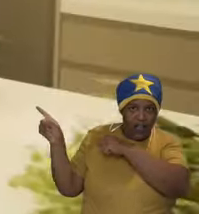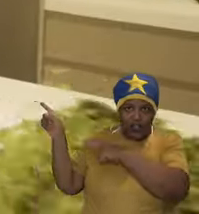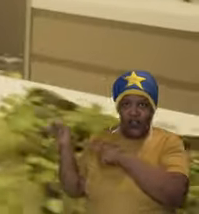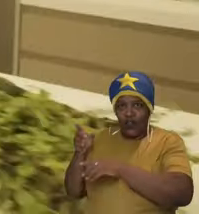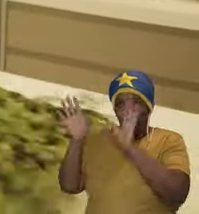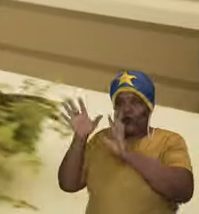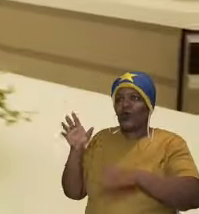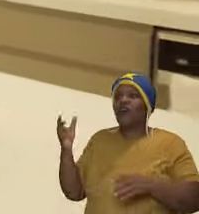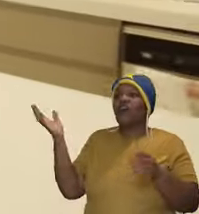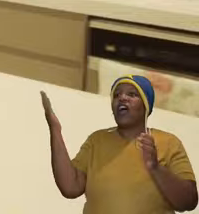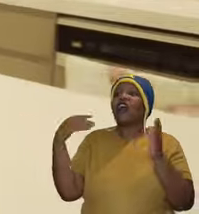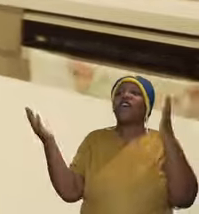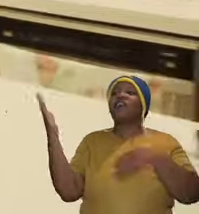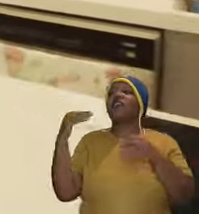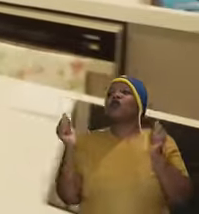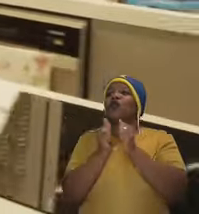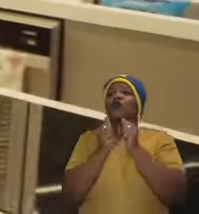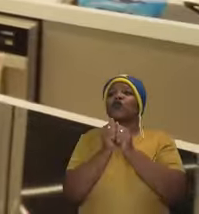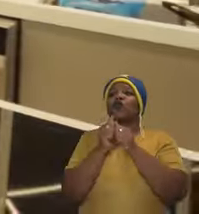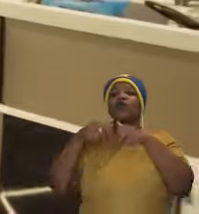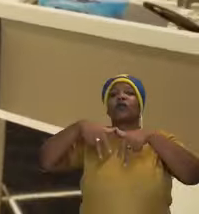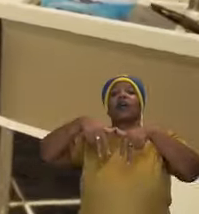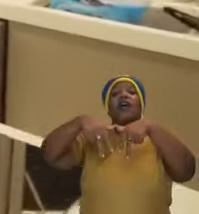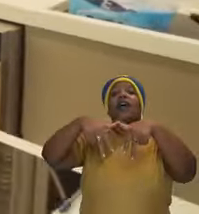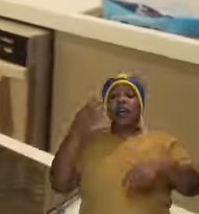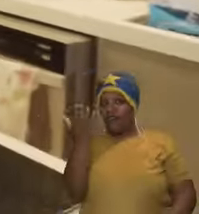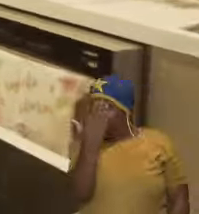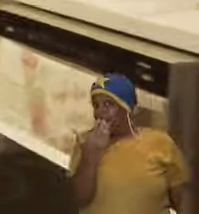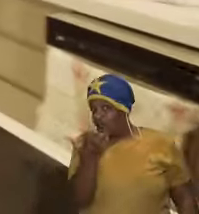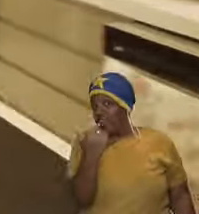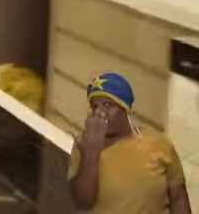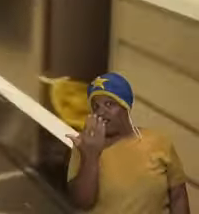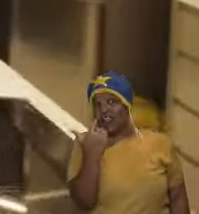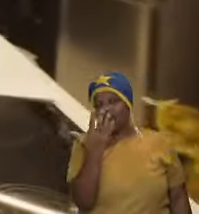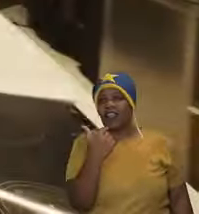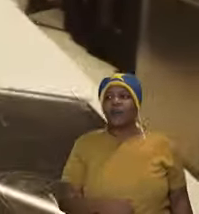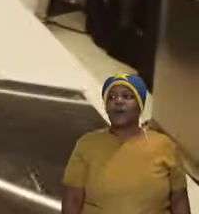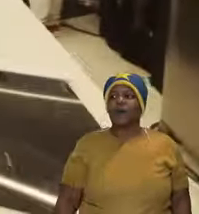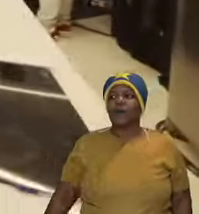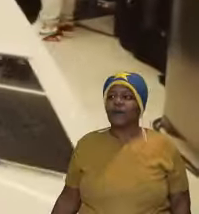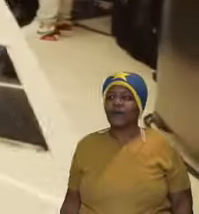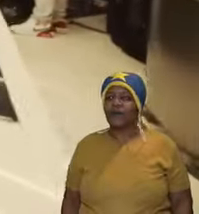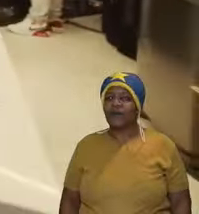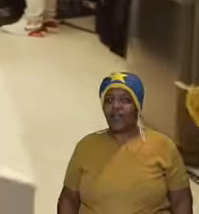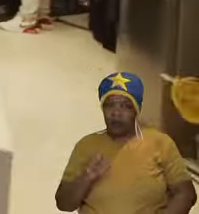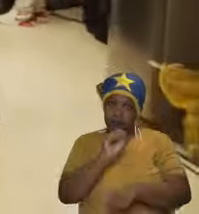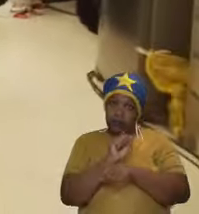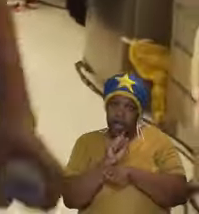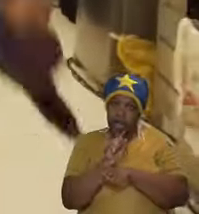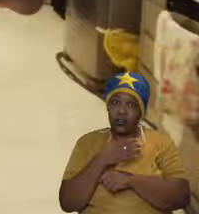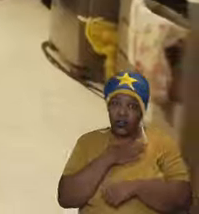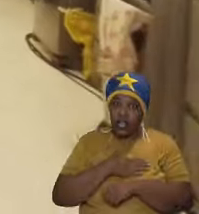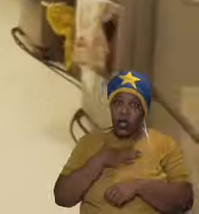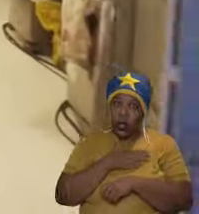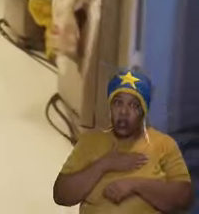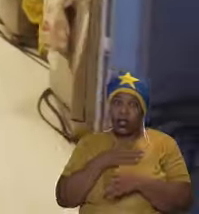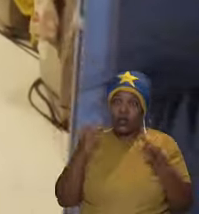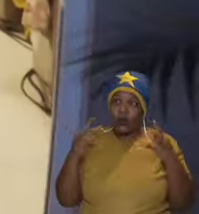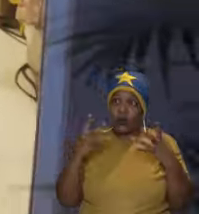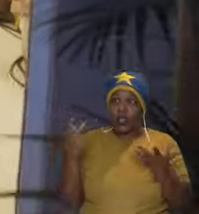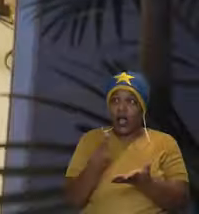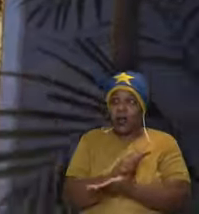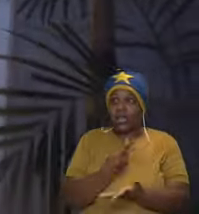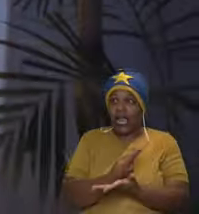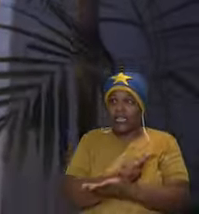acontece e quem é que vai com a gente? Bora aqui? Aqui, ó. Bora. Bora aqui, ó. Espero que vocês gostem, né? Onde tudo acontece, né, rapaziada,